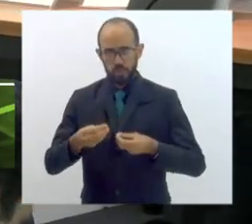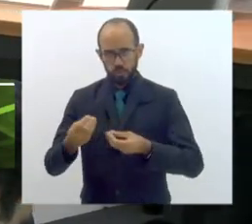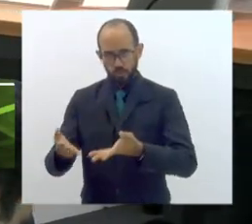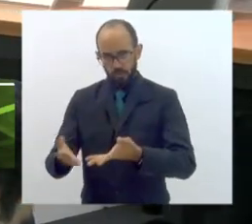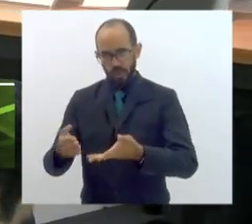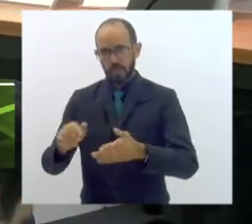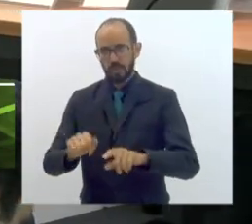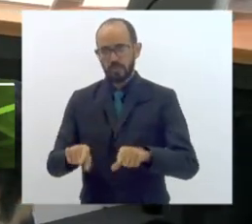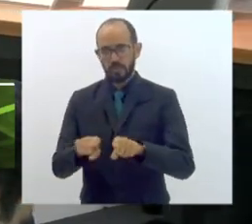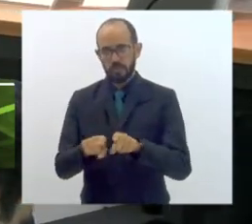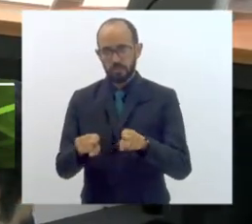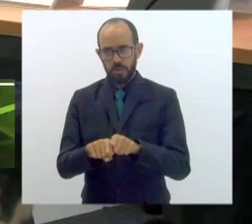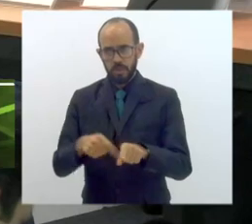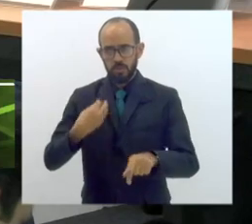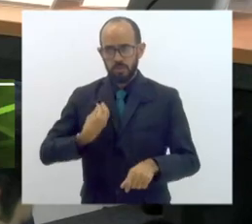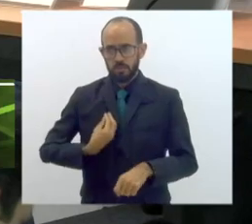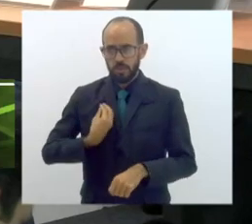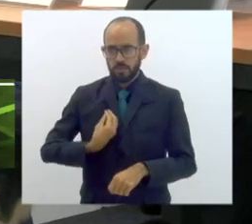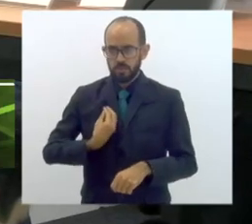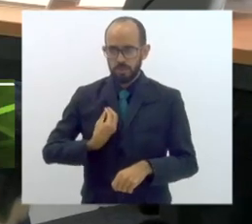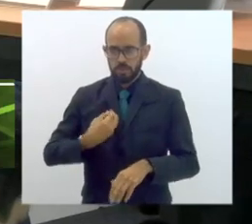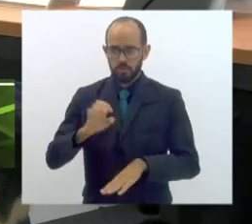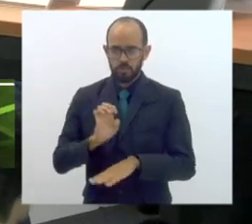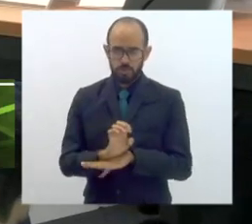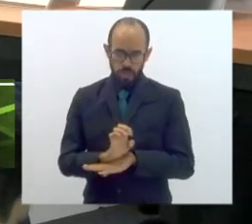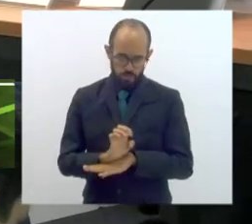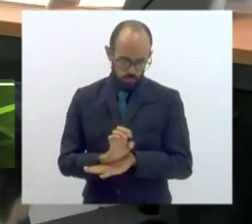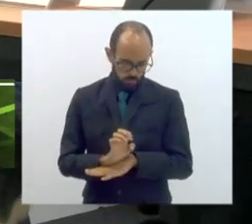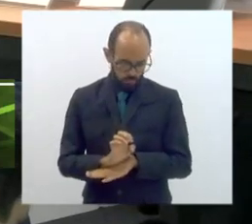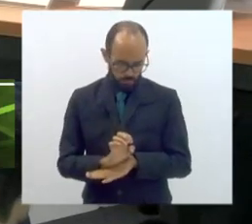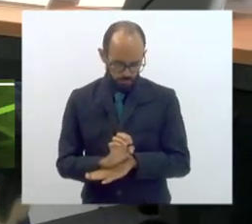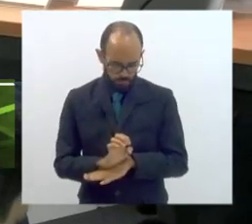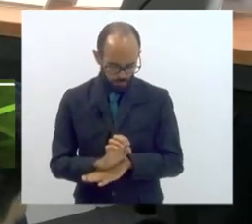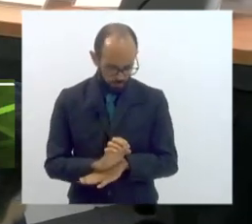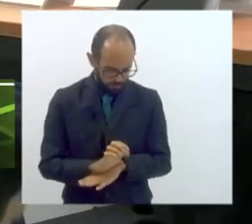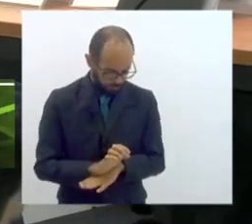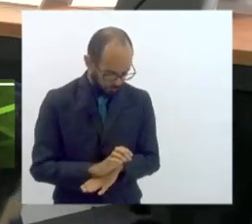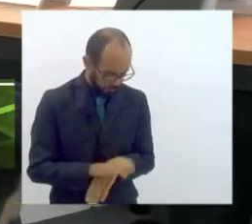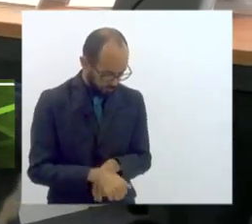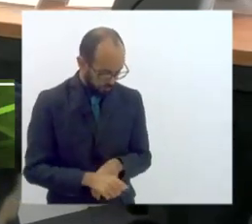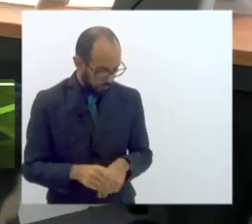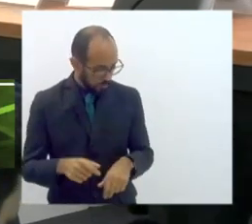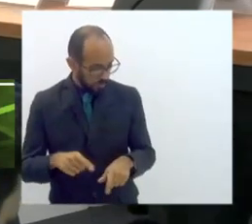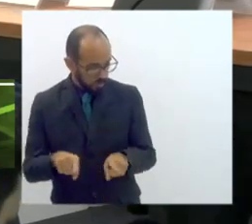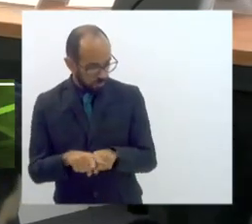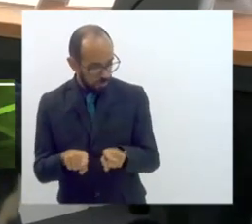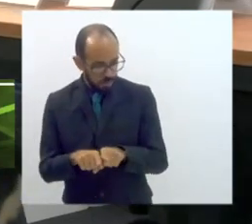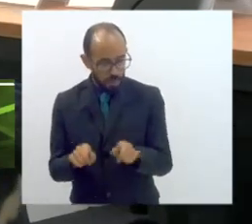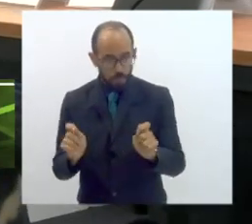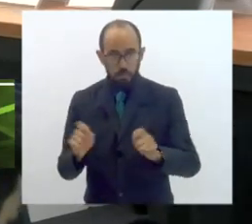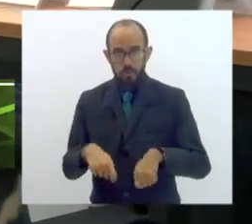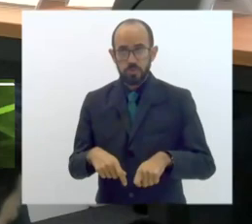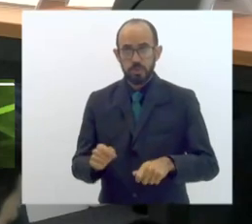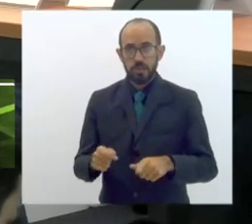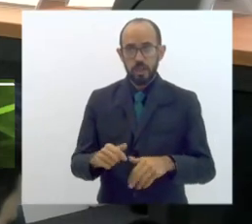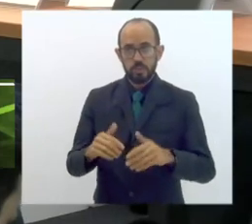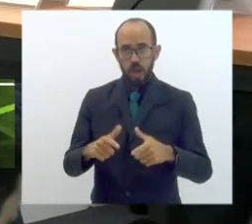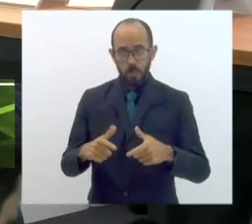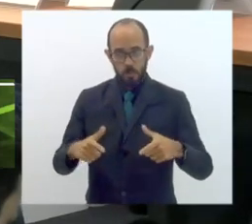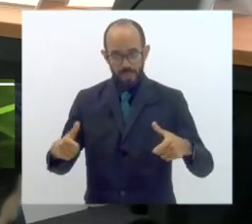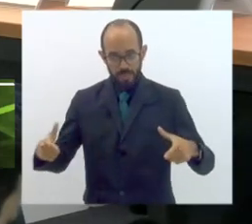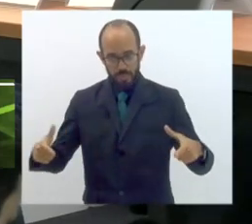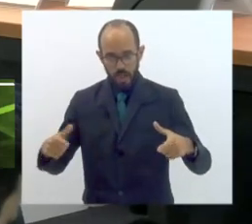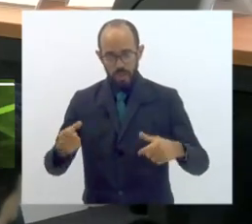mas, com a participação do Estado, a ter a possibilidade de aumentar esse quantitativo,